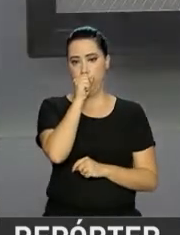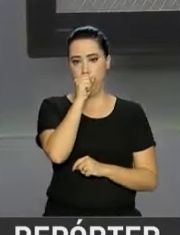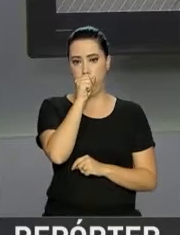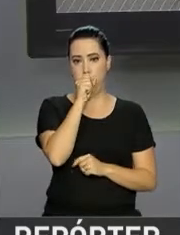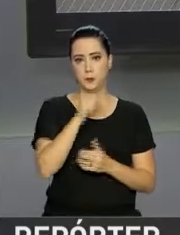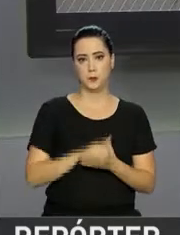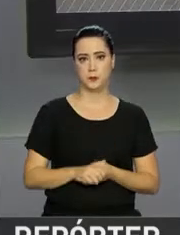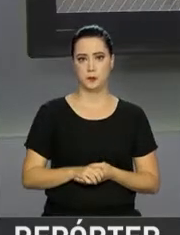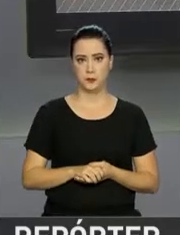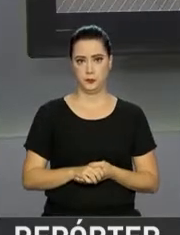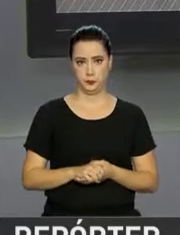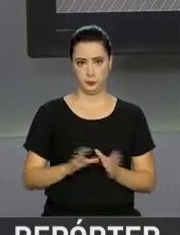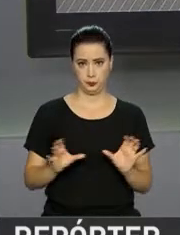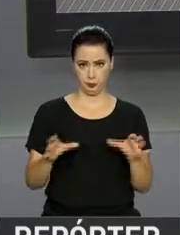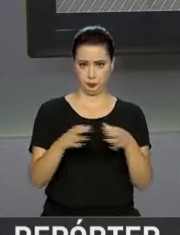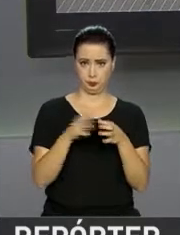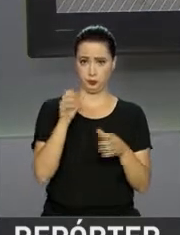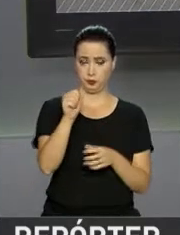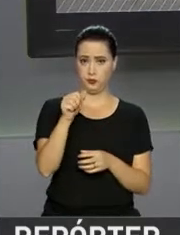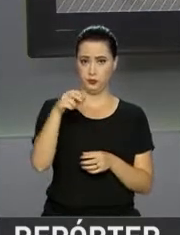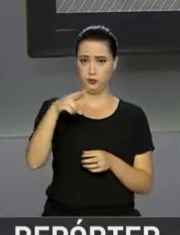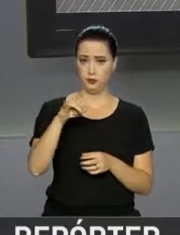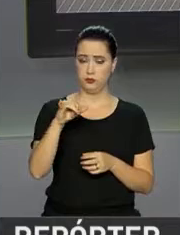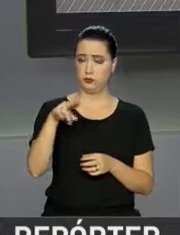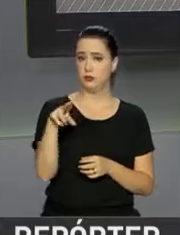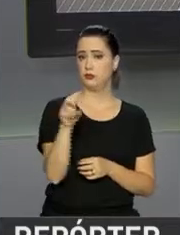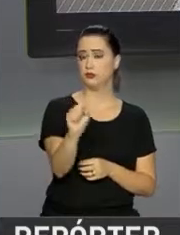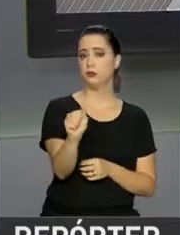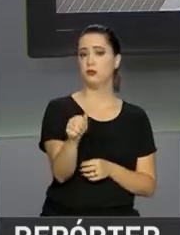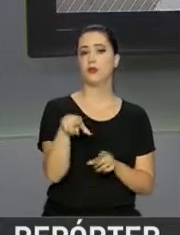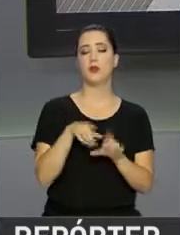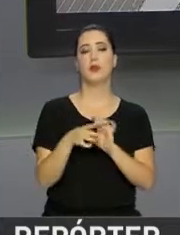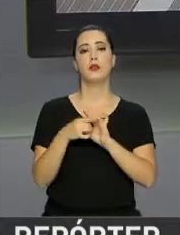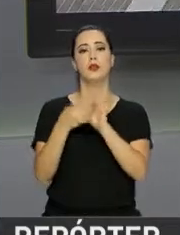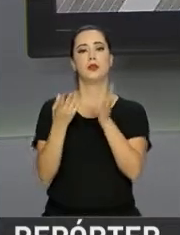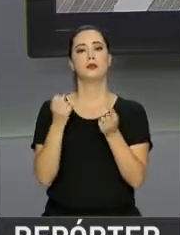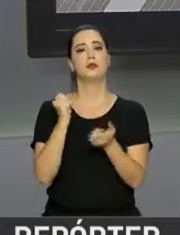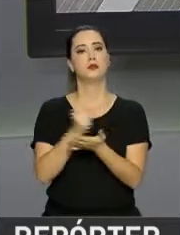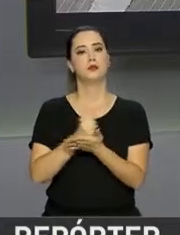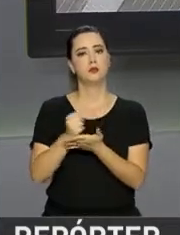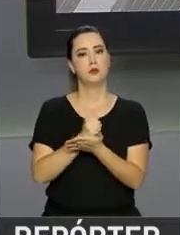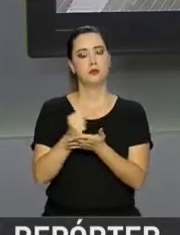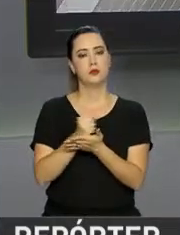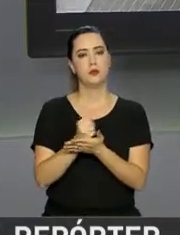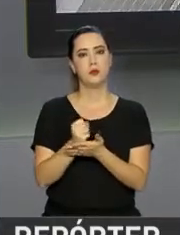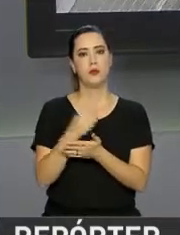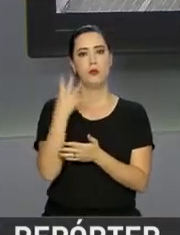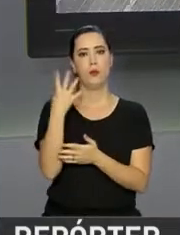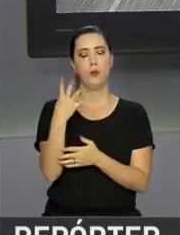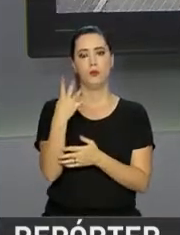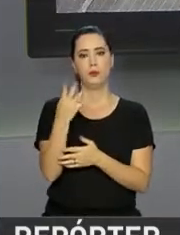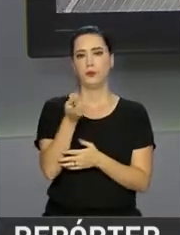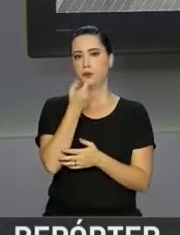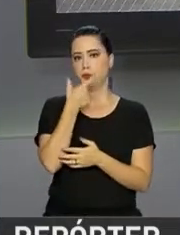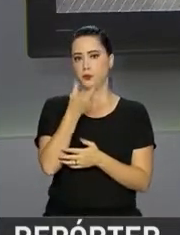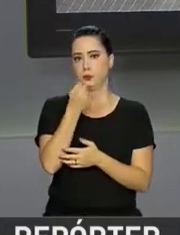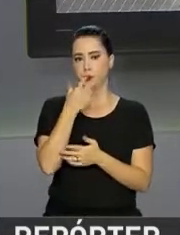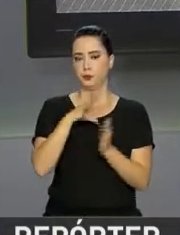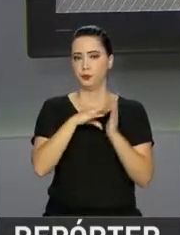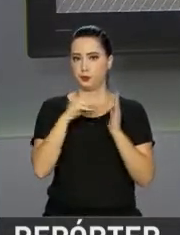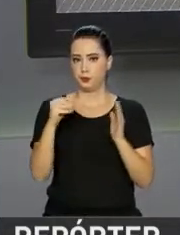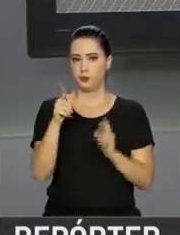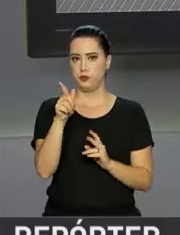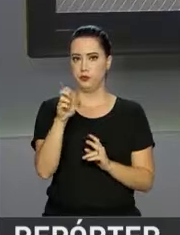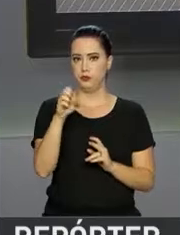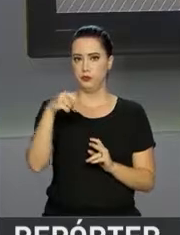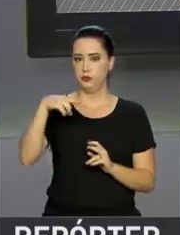a agência nacional de vigilância sanitária autorizou a fabricação de mais quatro medicamentos genéricos essa política